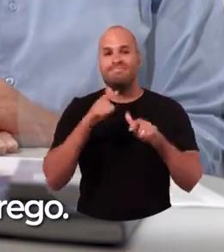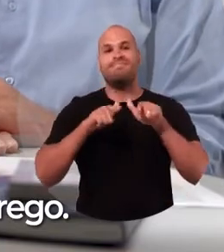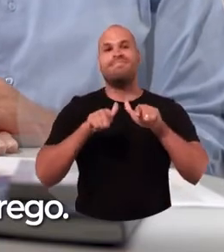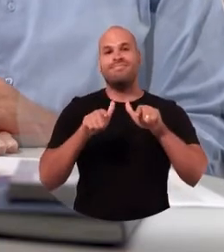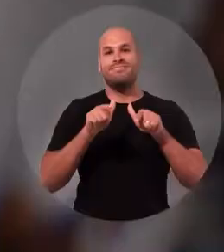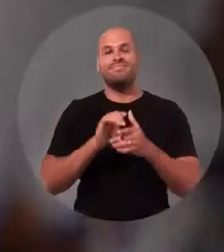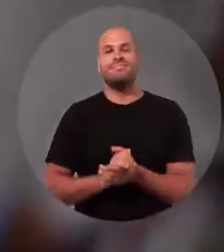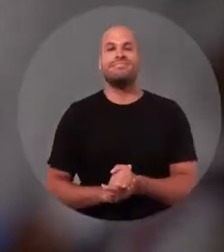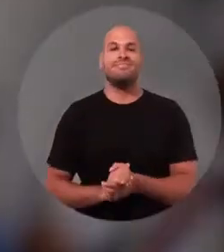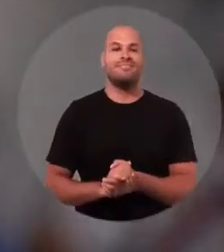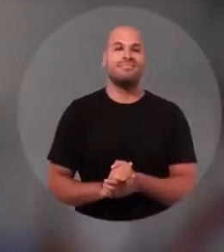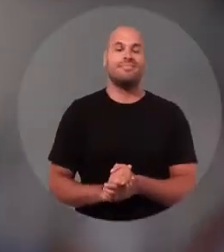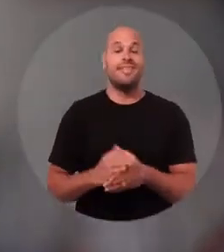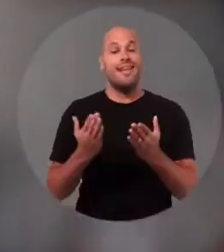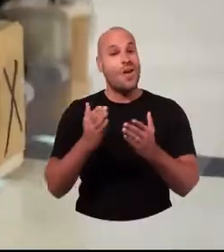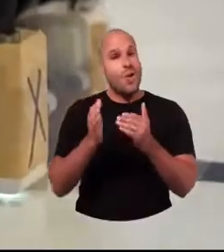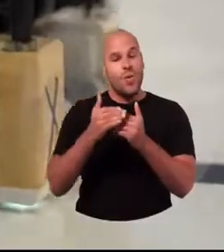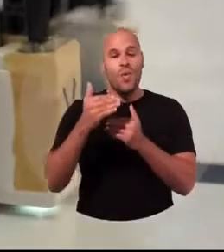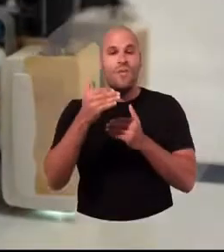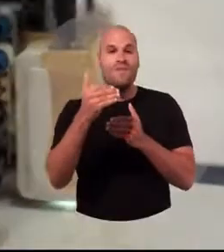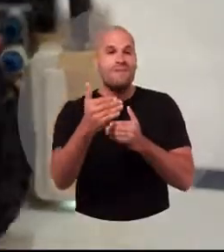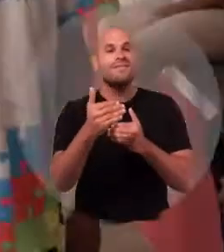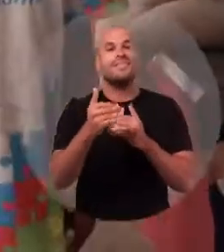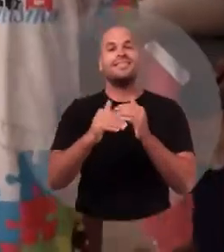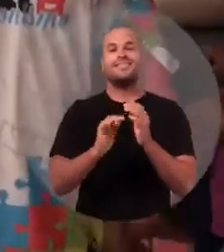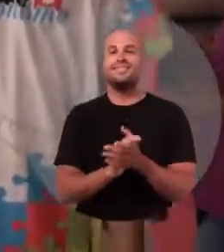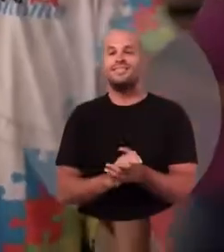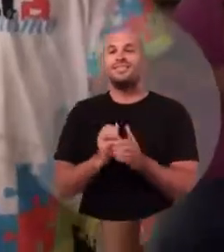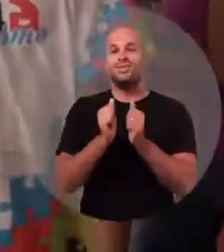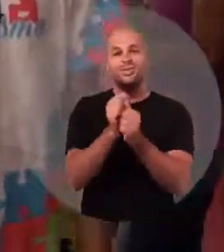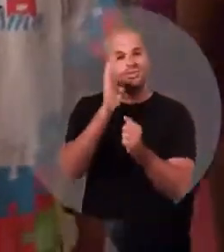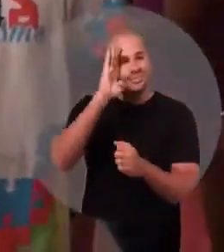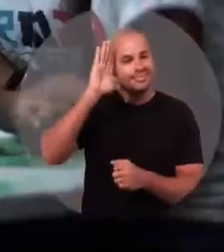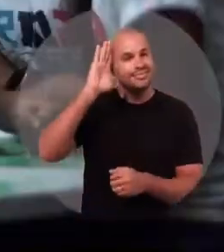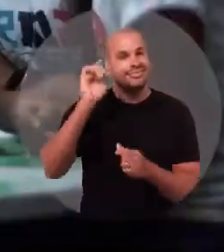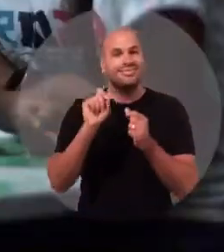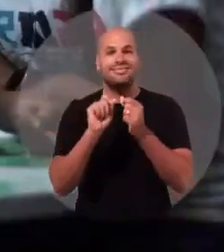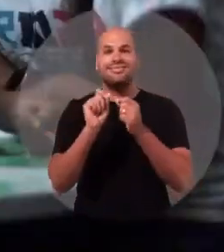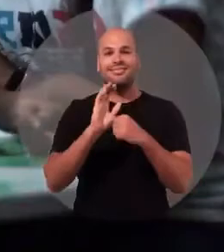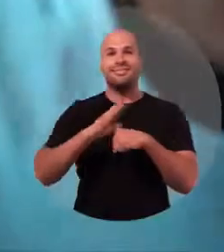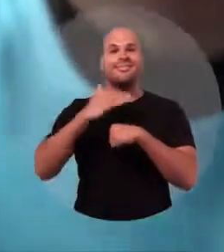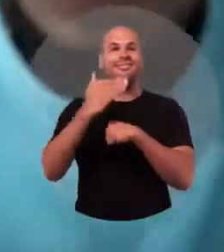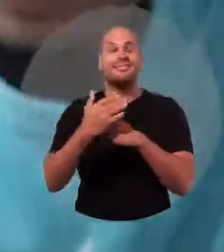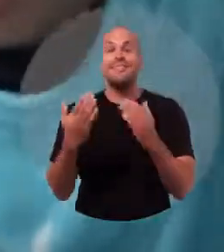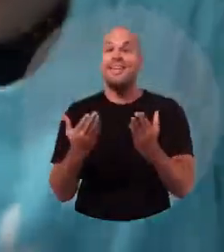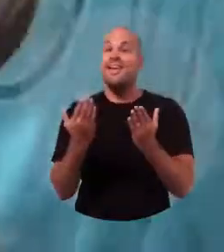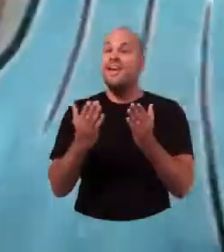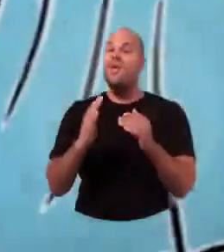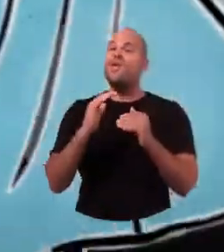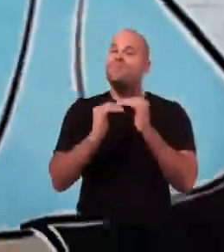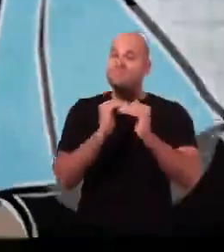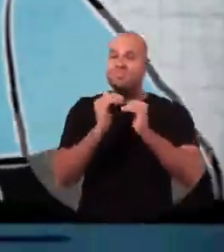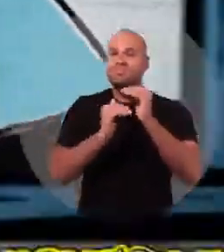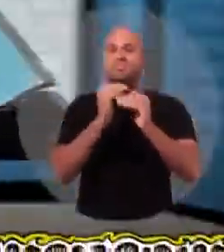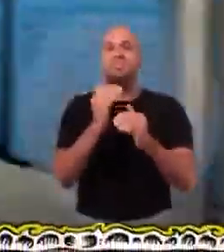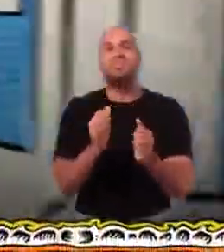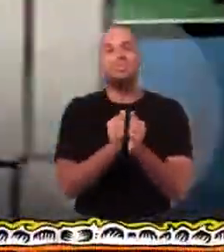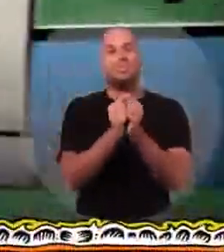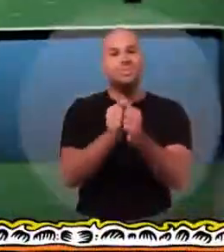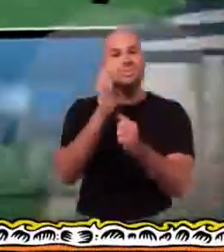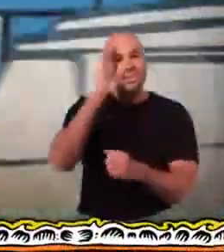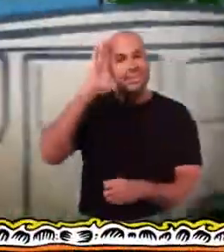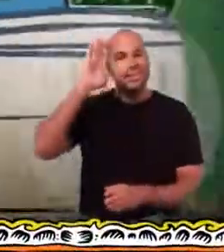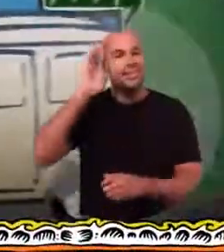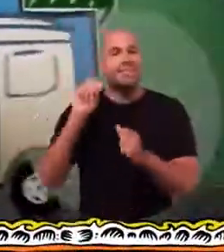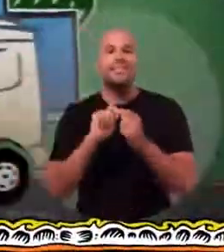conseguir um bom emprego. Agora é seguir em frente com Brandão pra fazer muito mais. Agora é seguir em frente